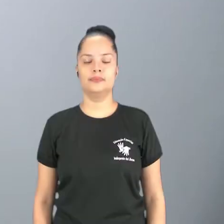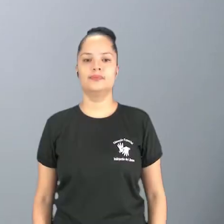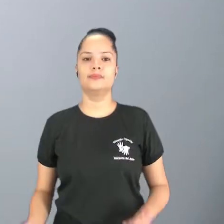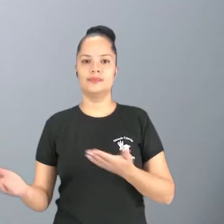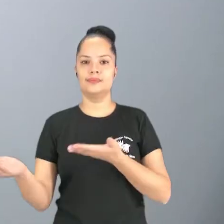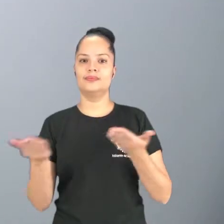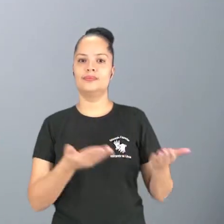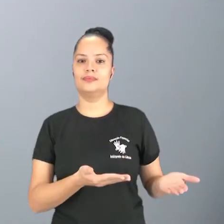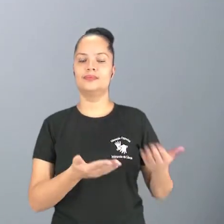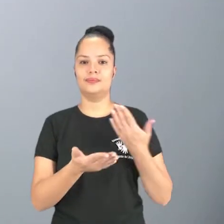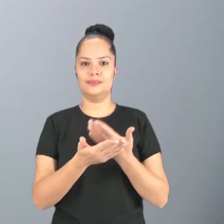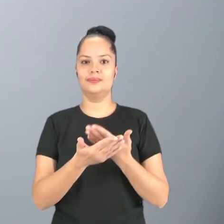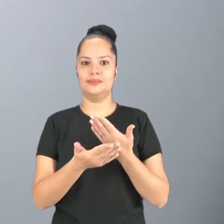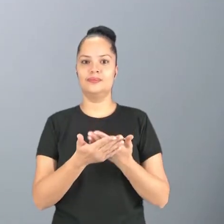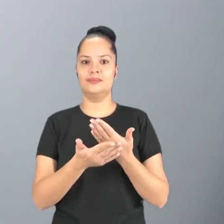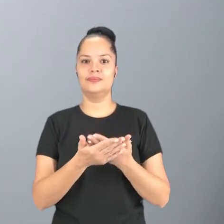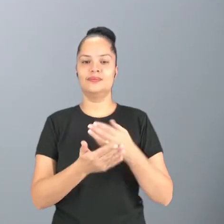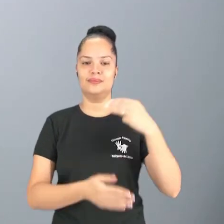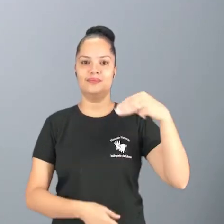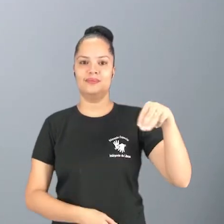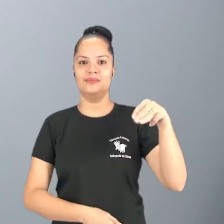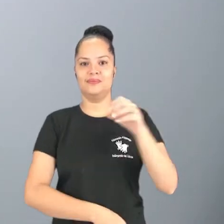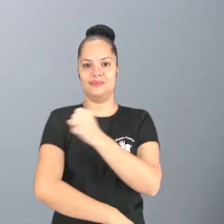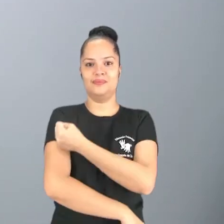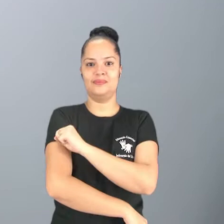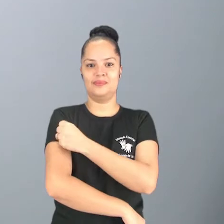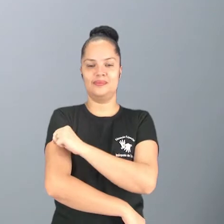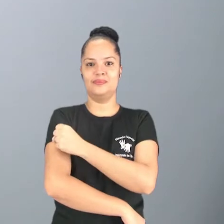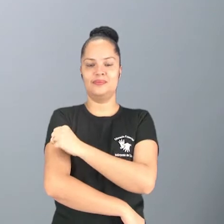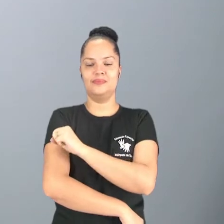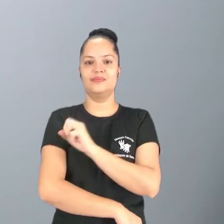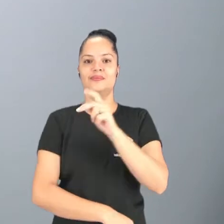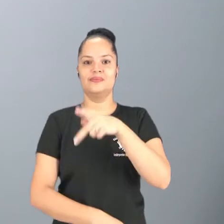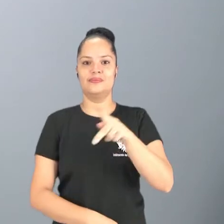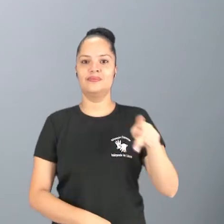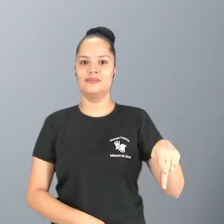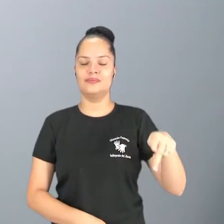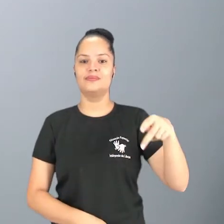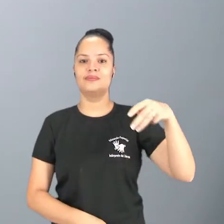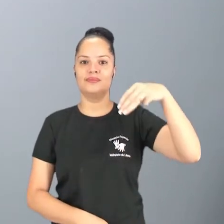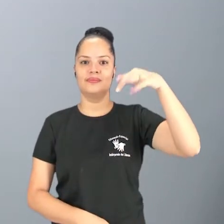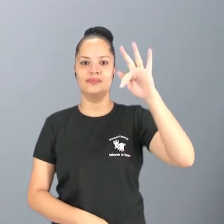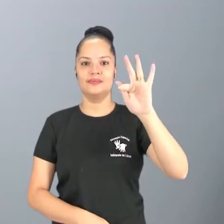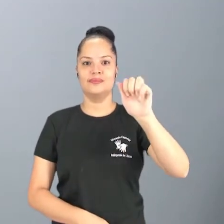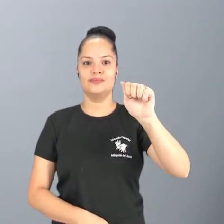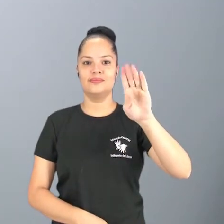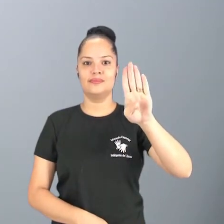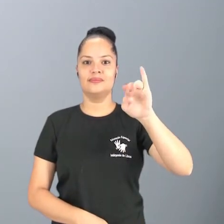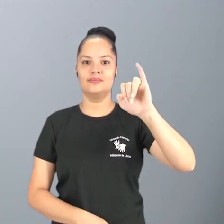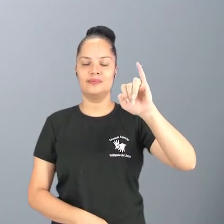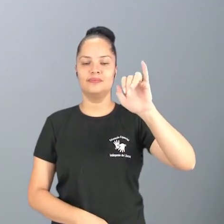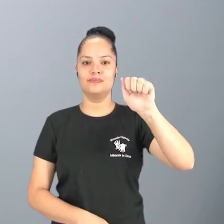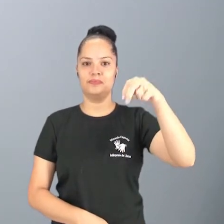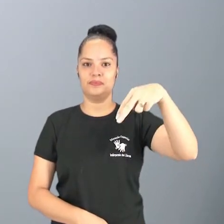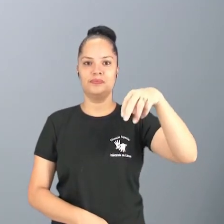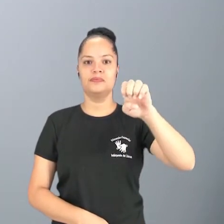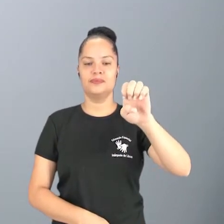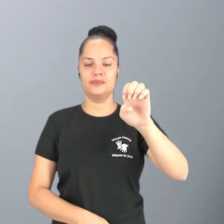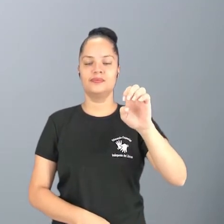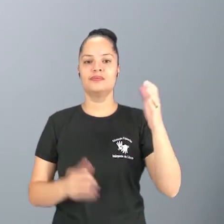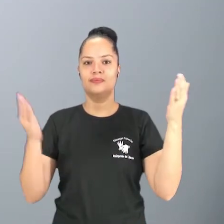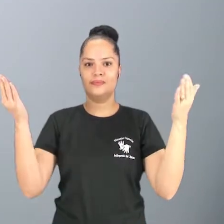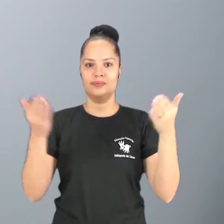Sejam bem-vindos a mais uma aula de matemática do 8º ano. Eu sou a professora Fabiane Farias e na nossa aula de hoje nós vamos